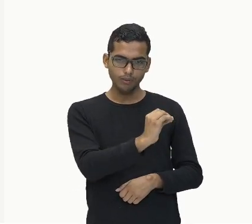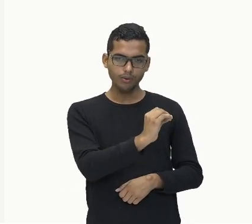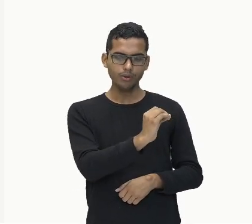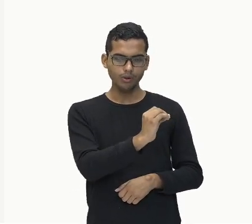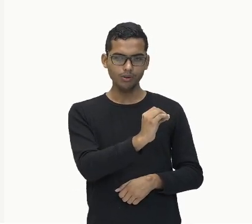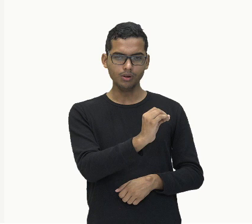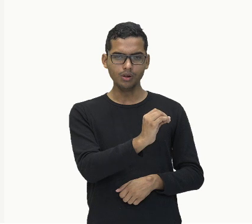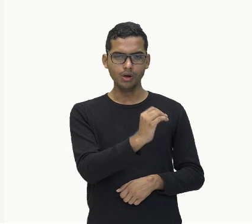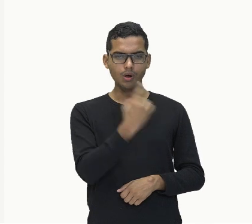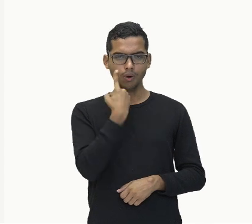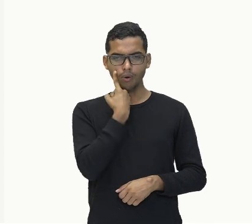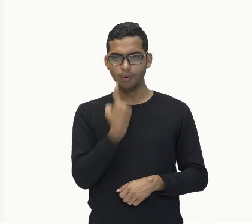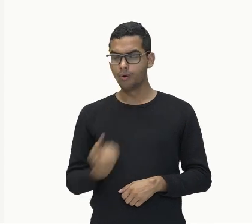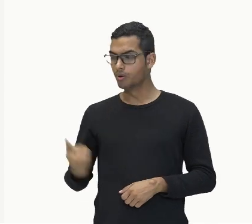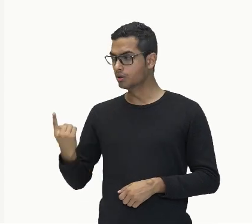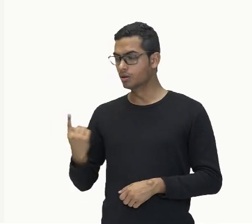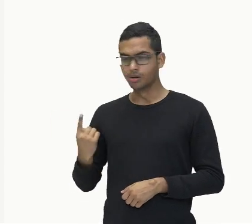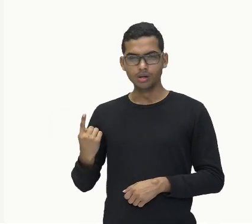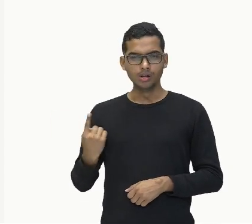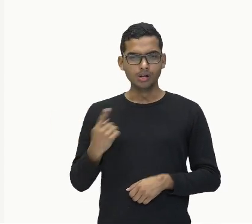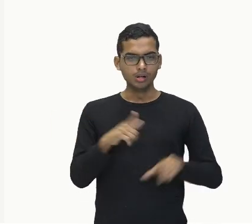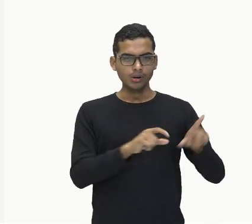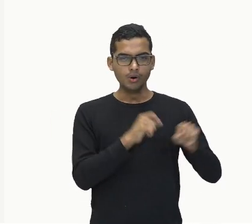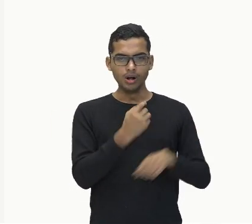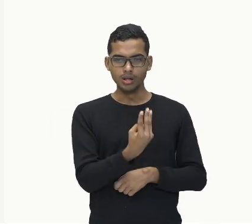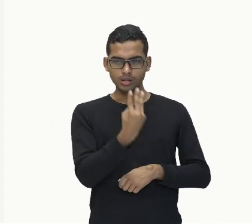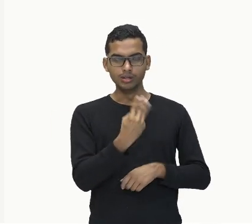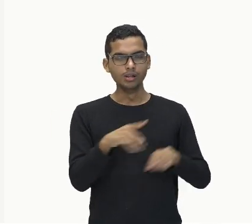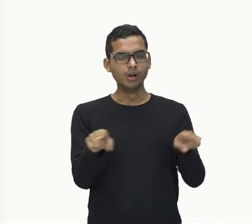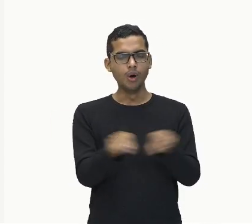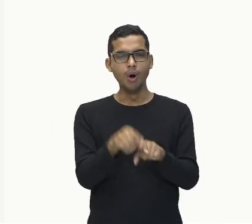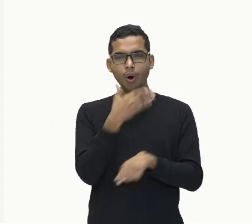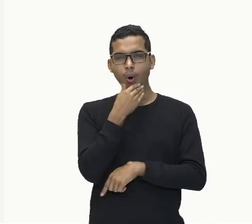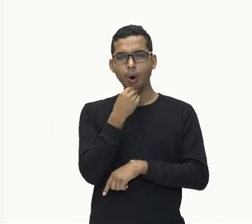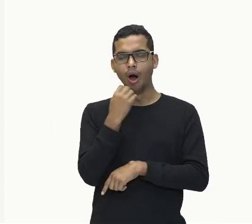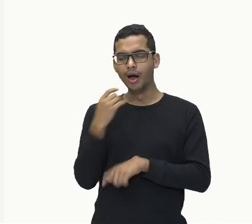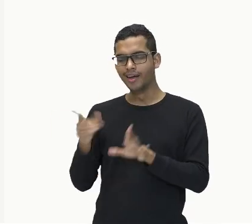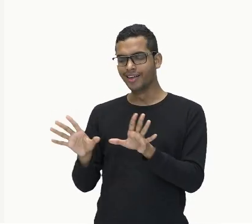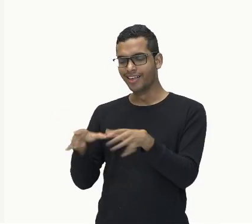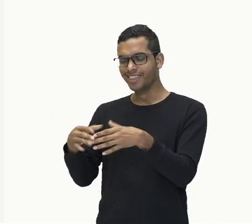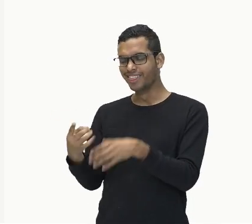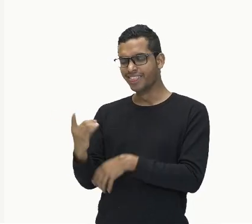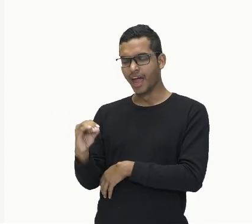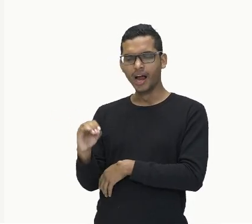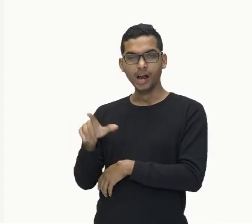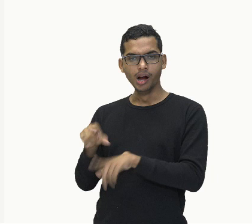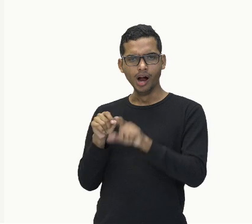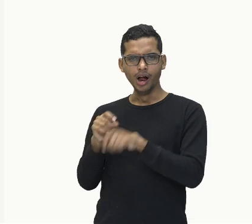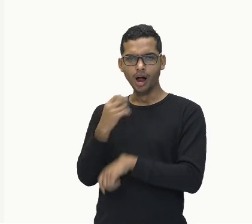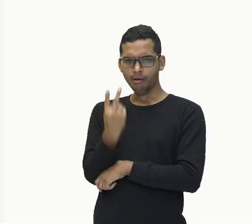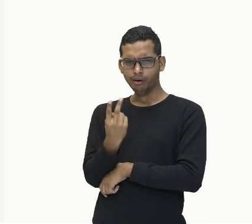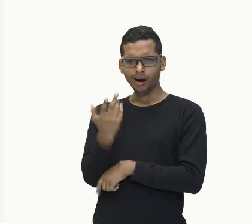e de 10 tomados 2 a 2, que dá 45. Vamos multiplicar.